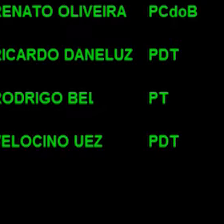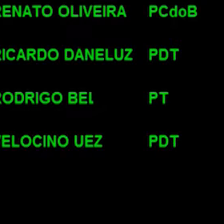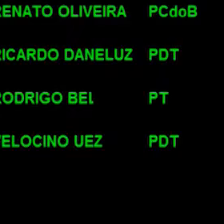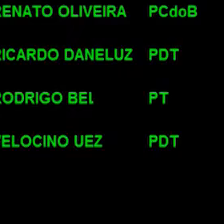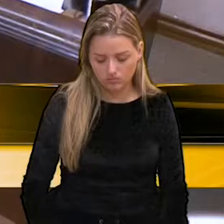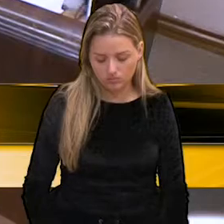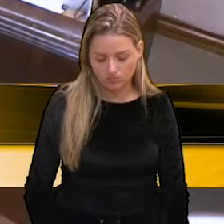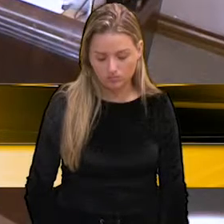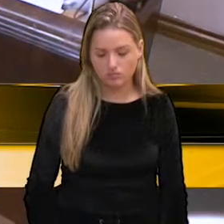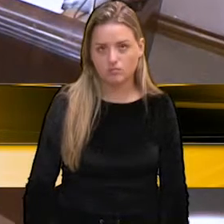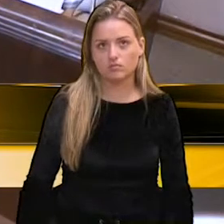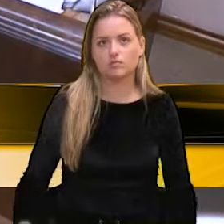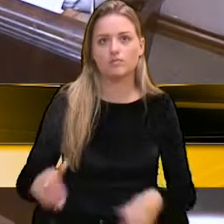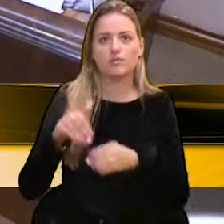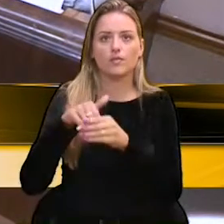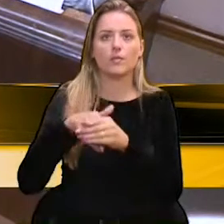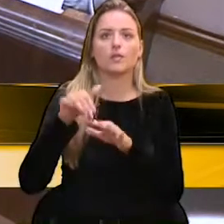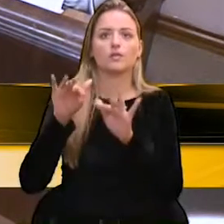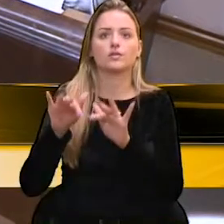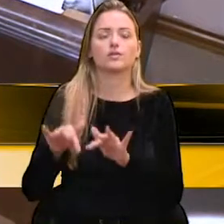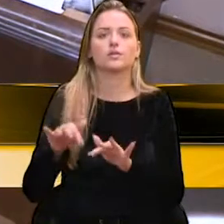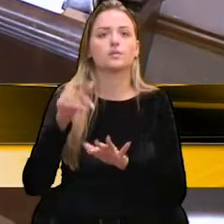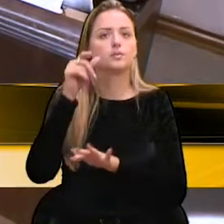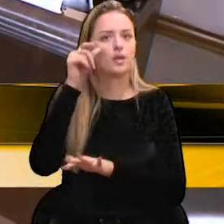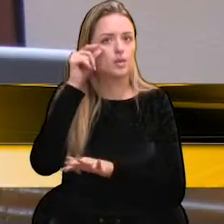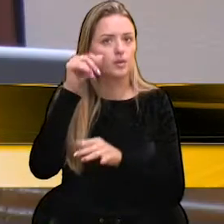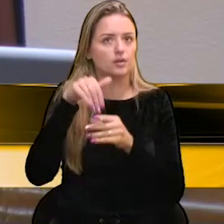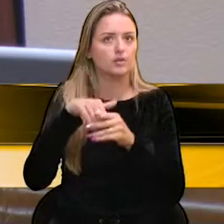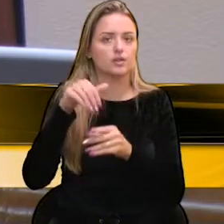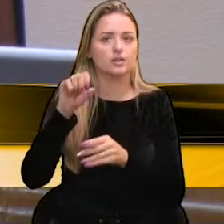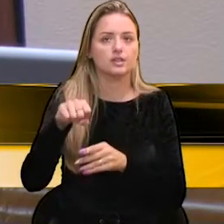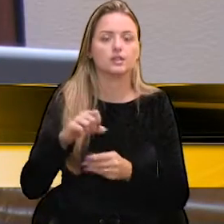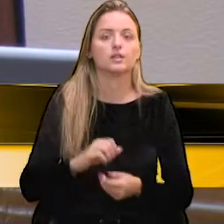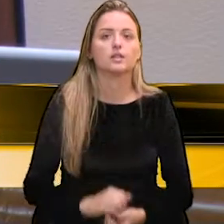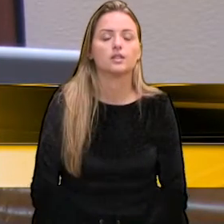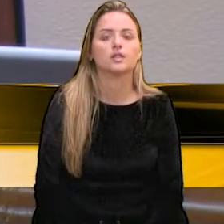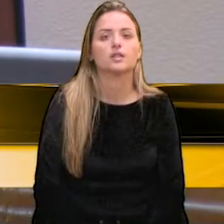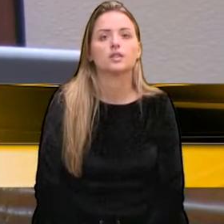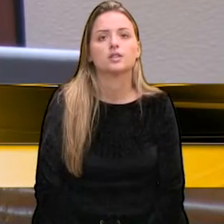Encerrado o registro do vereador Paulo Périco, vota favorável.